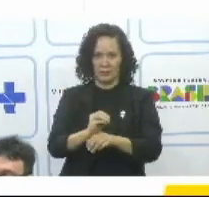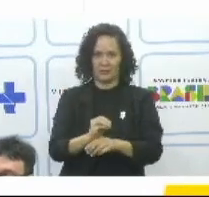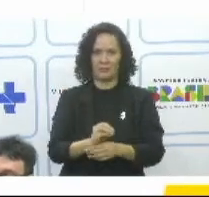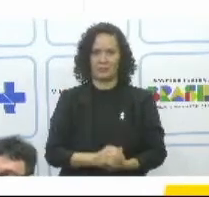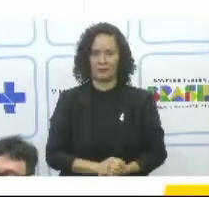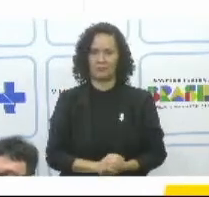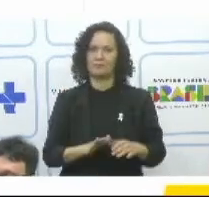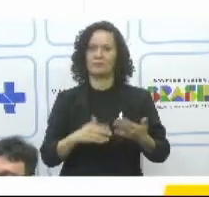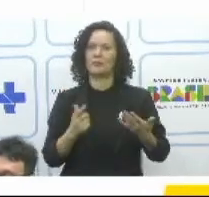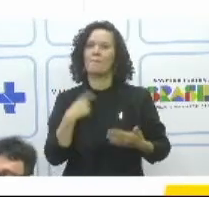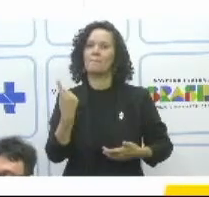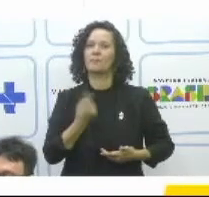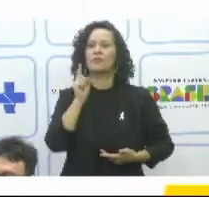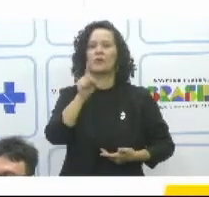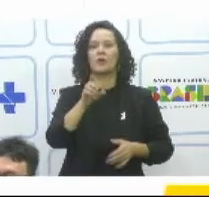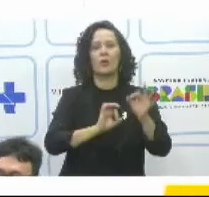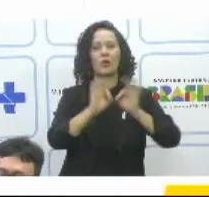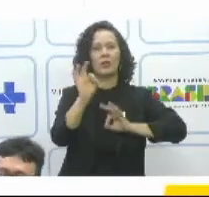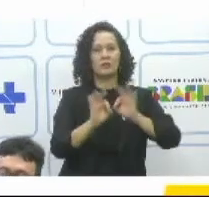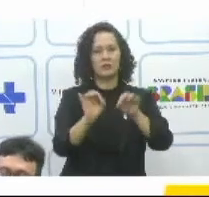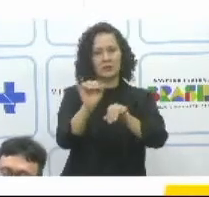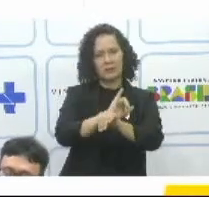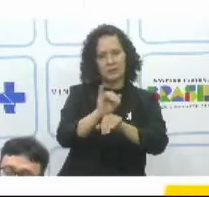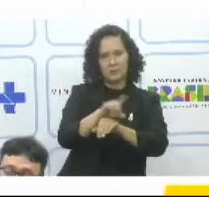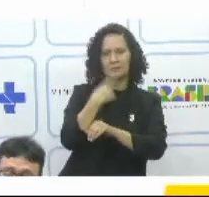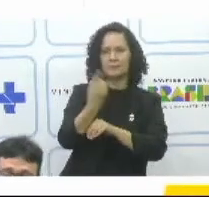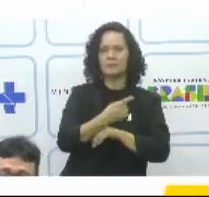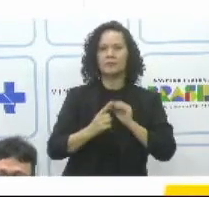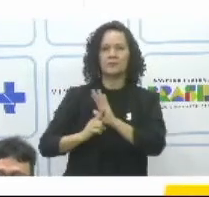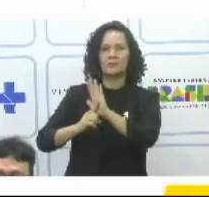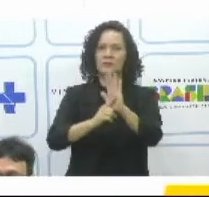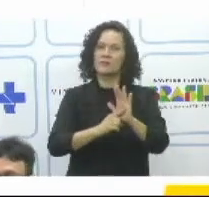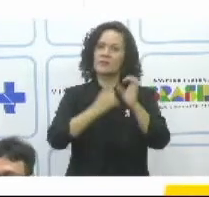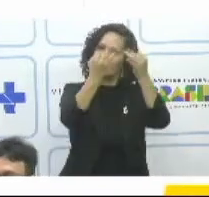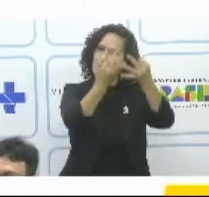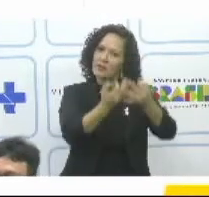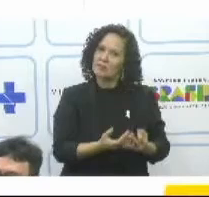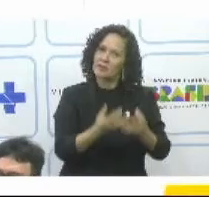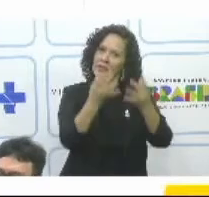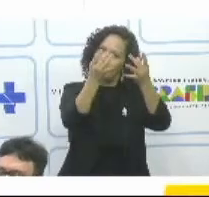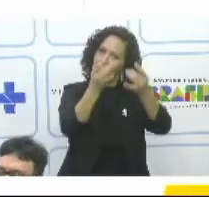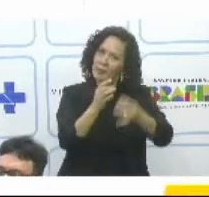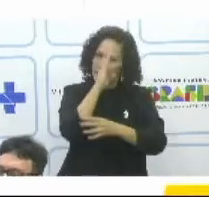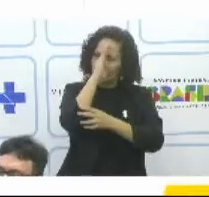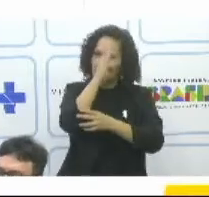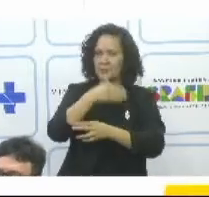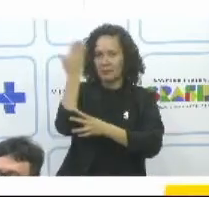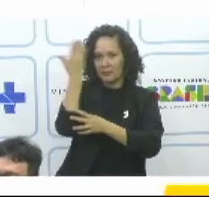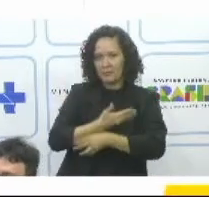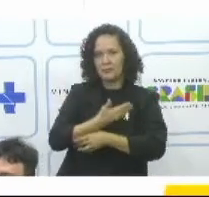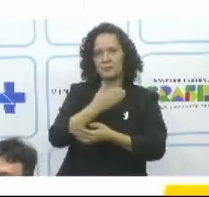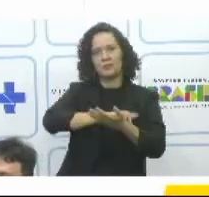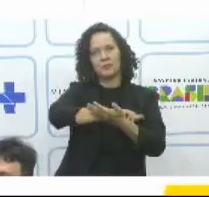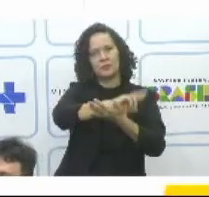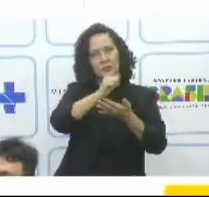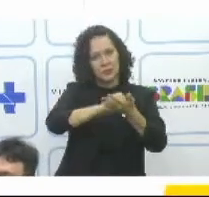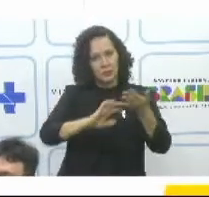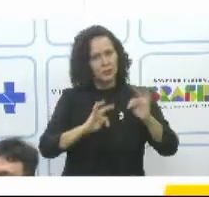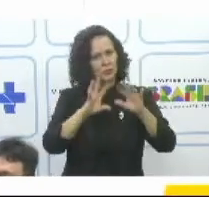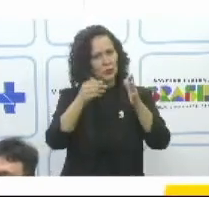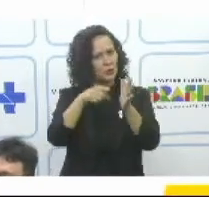né? Então, esse é o formato dele, a gente traz a descrição das principais evidências e todos os estudos,